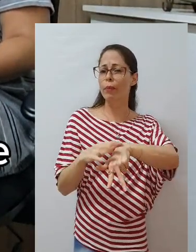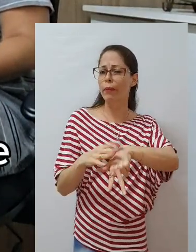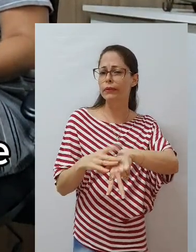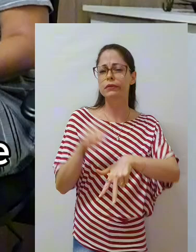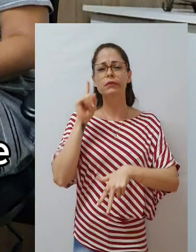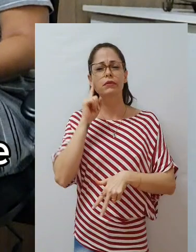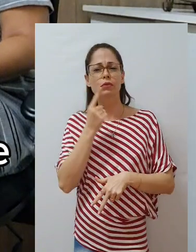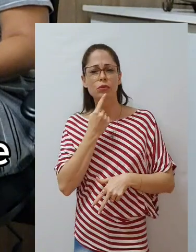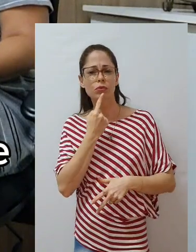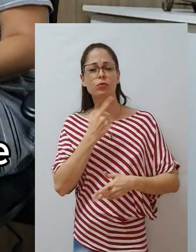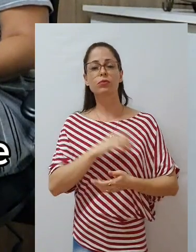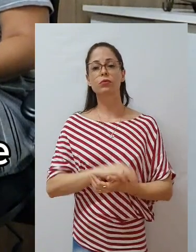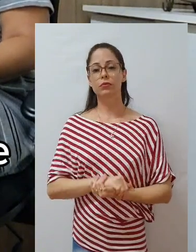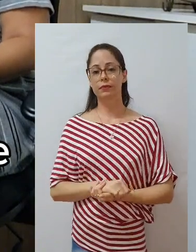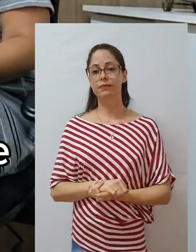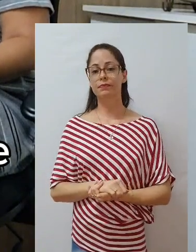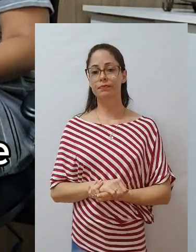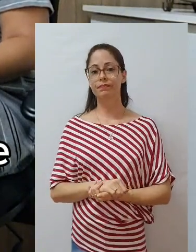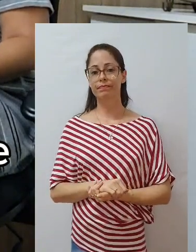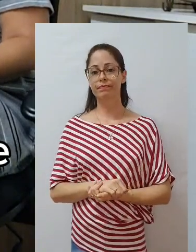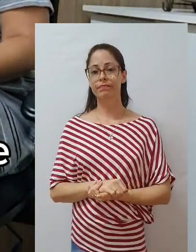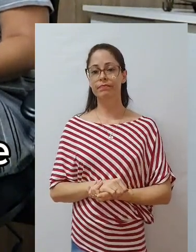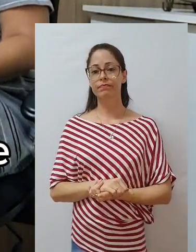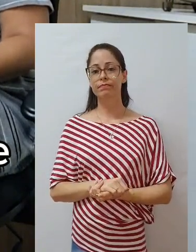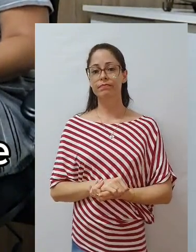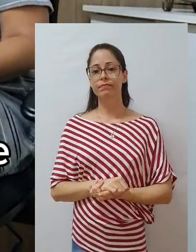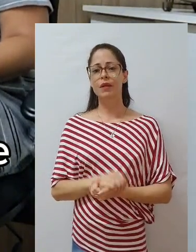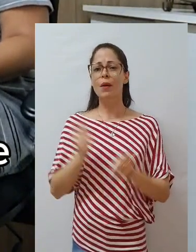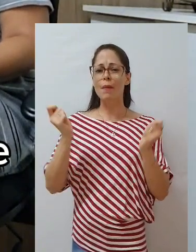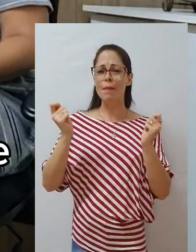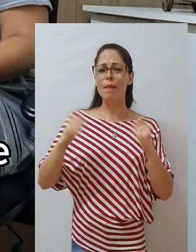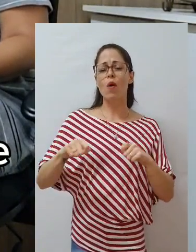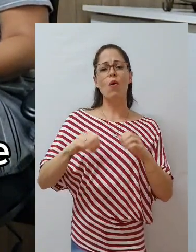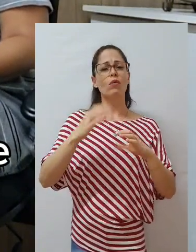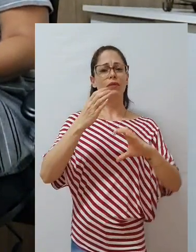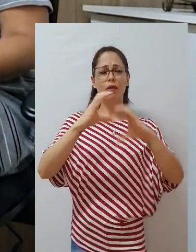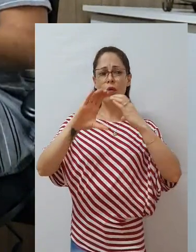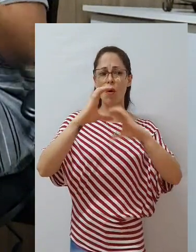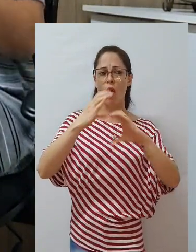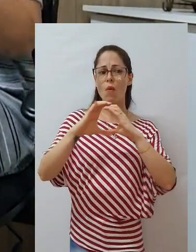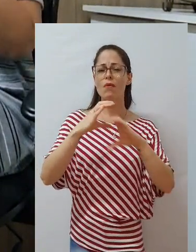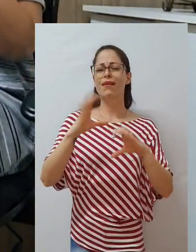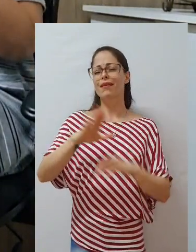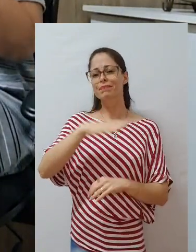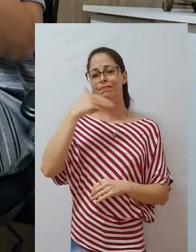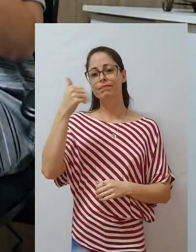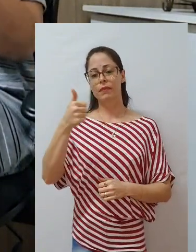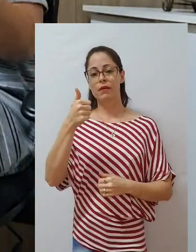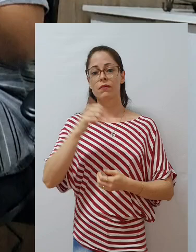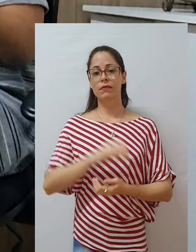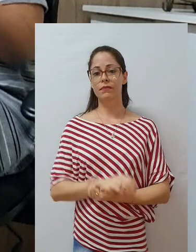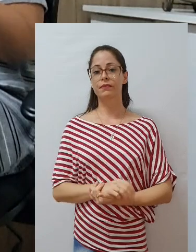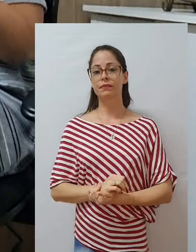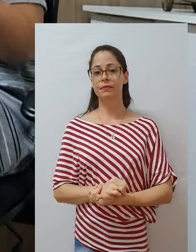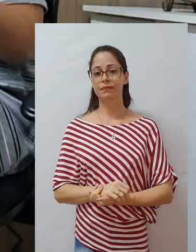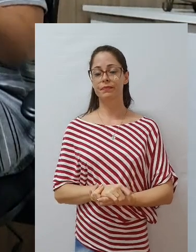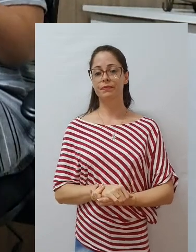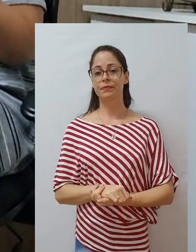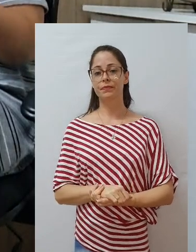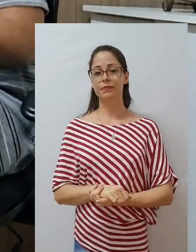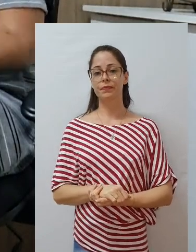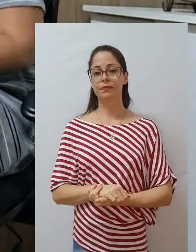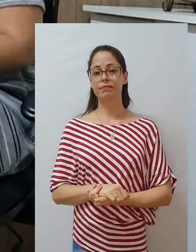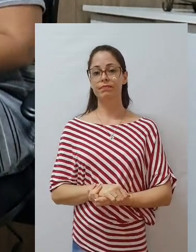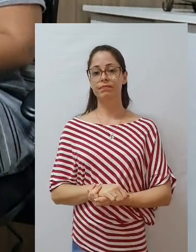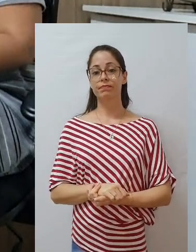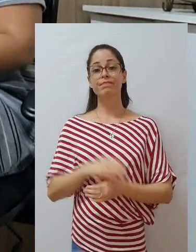poder acompanhar esse paciente surdo, né, nesse caso, porque para poder ter como um meio de comunicação no